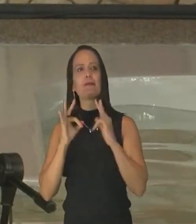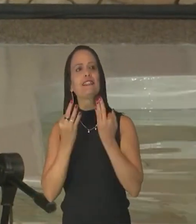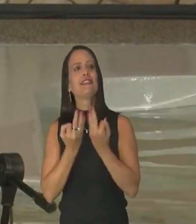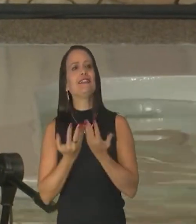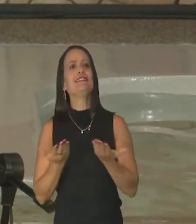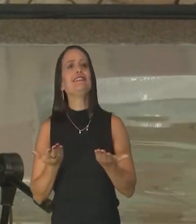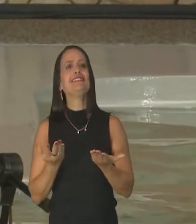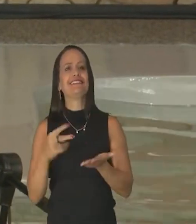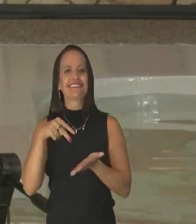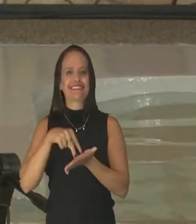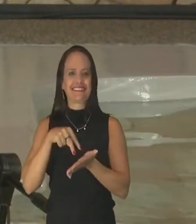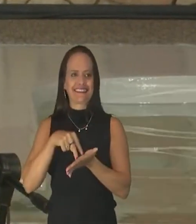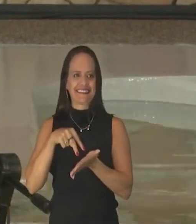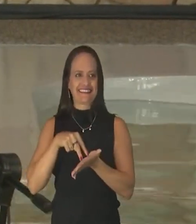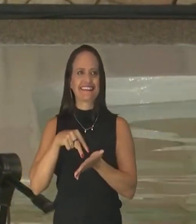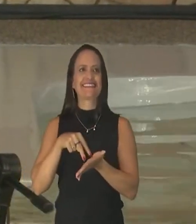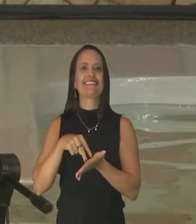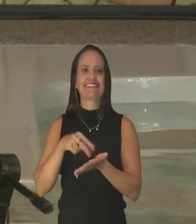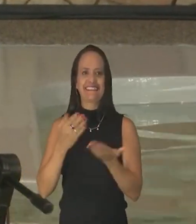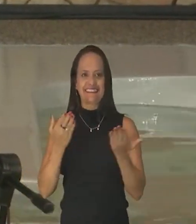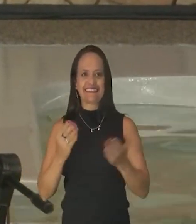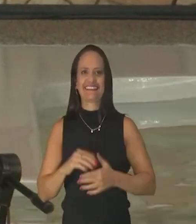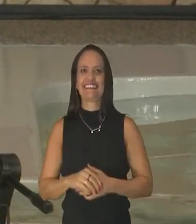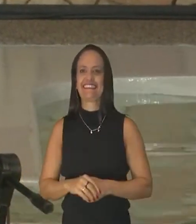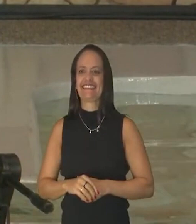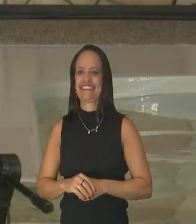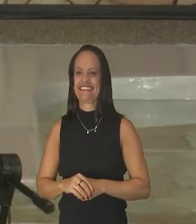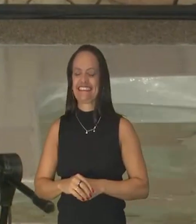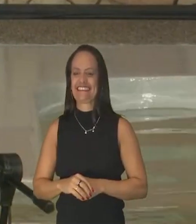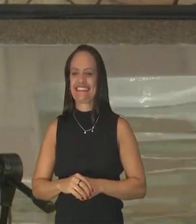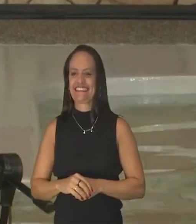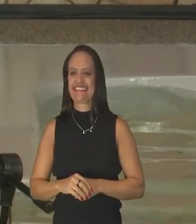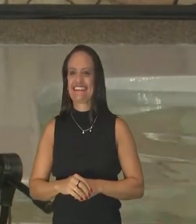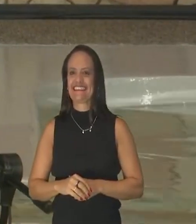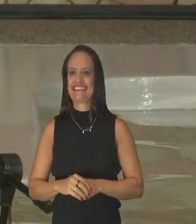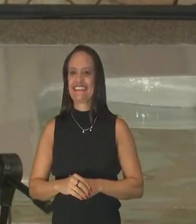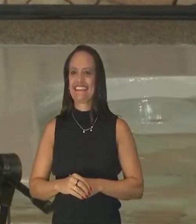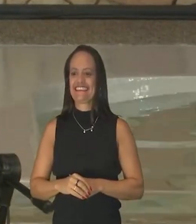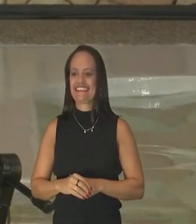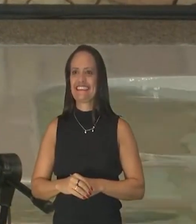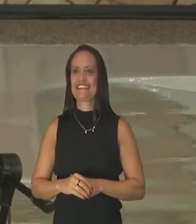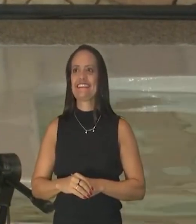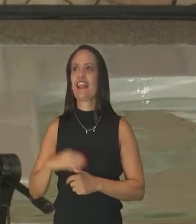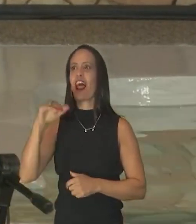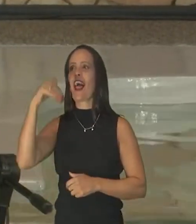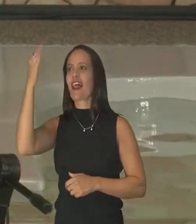familiares? Se coloquem de pé, por favor. Temos aqui os familiares lá atrás.